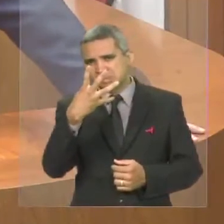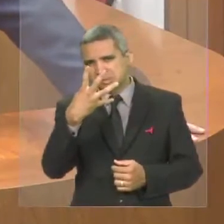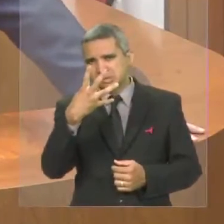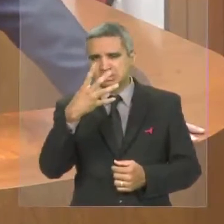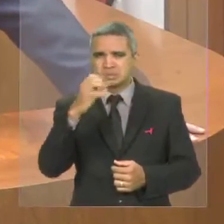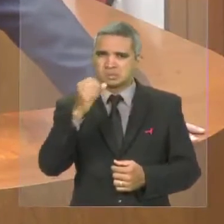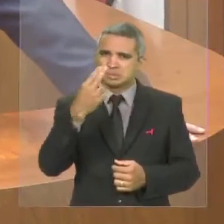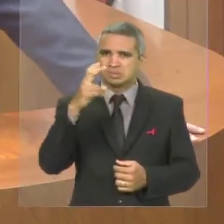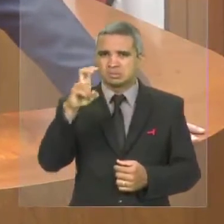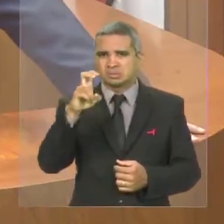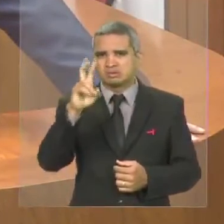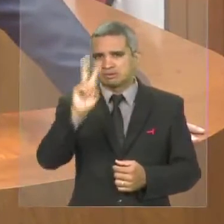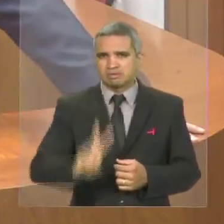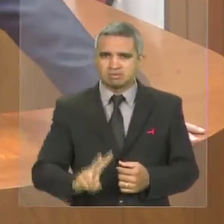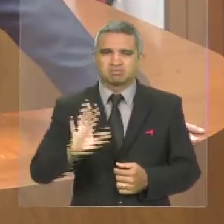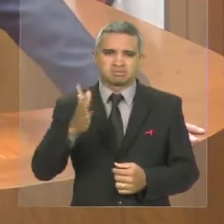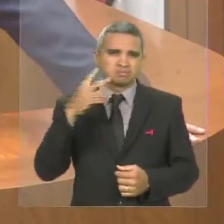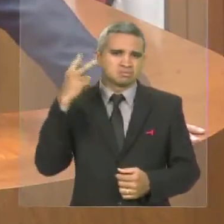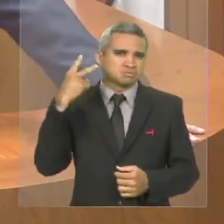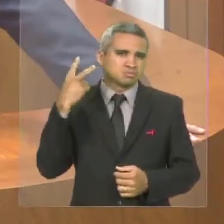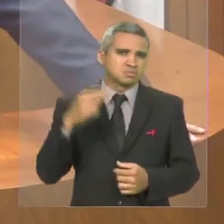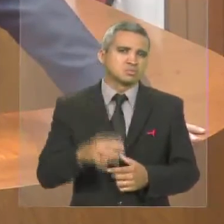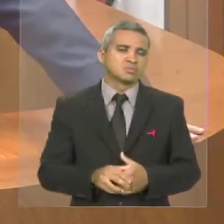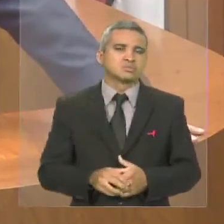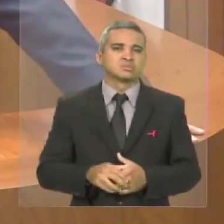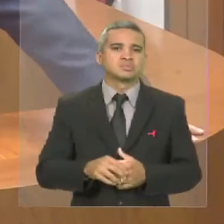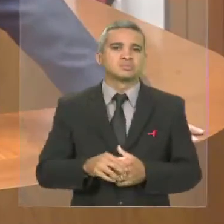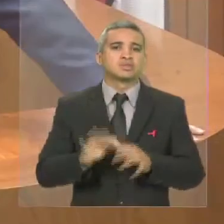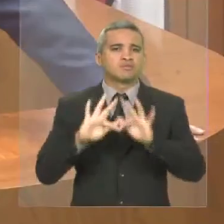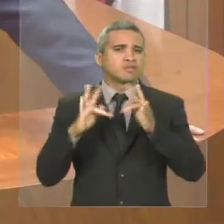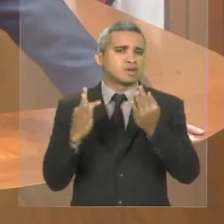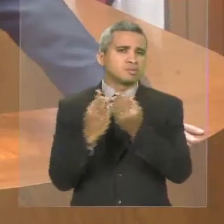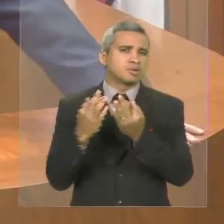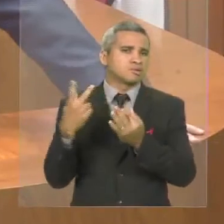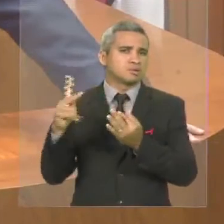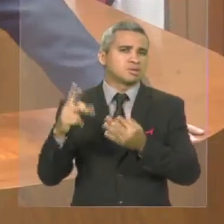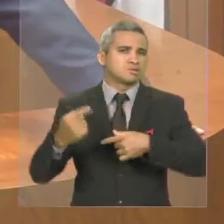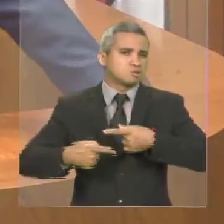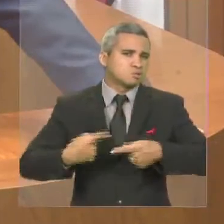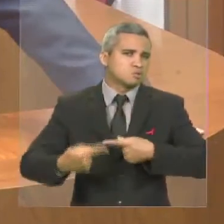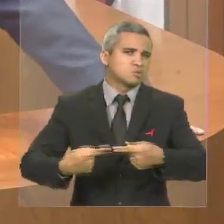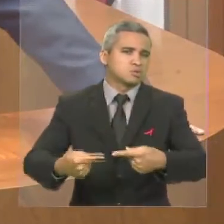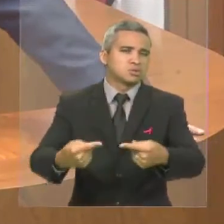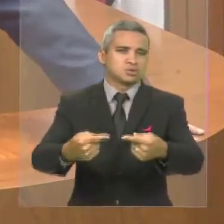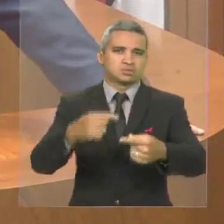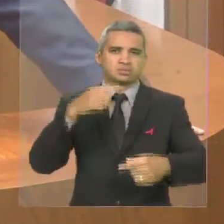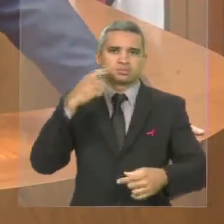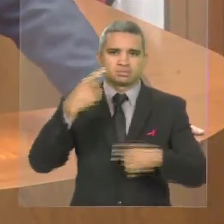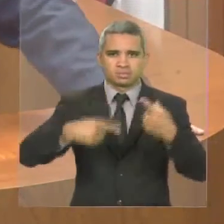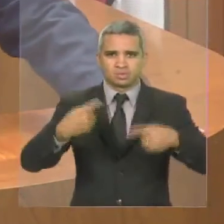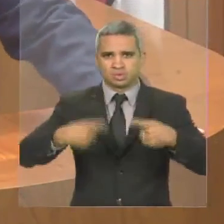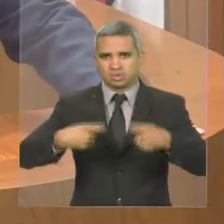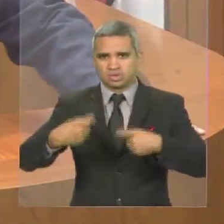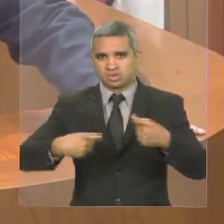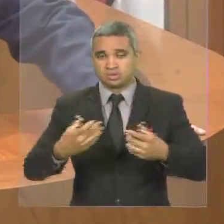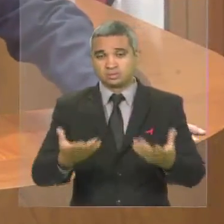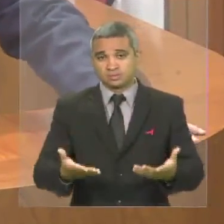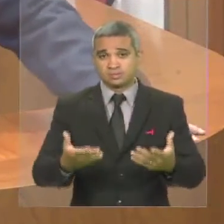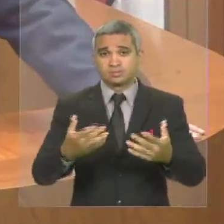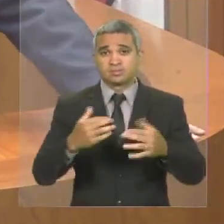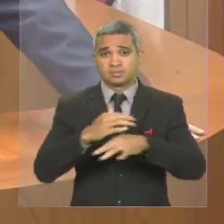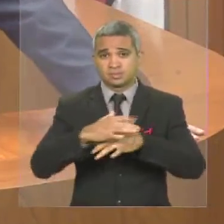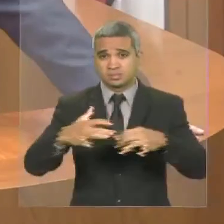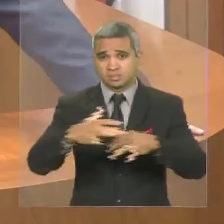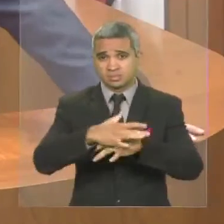política. E hoje a cidade de Brejo está toda de luto, comovida, e eu vim aqui pedir licença